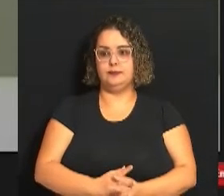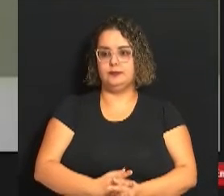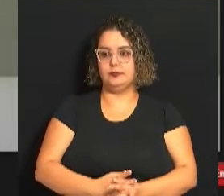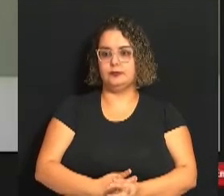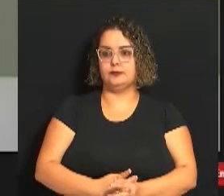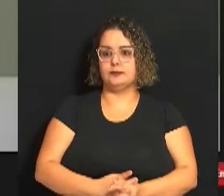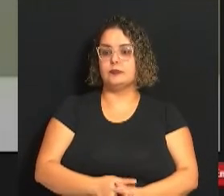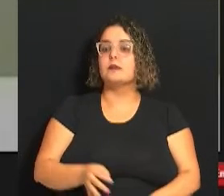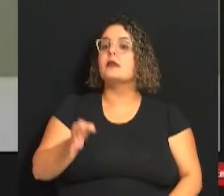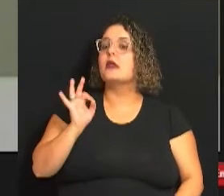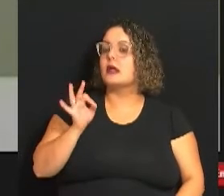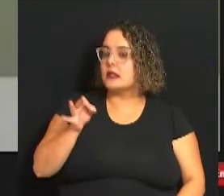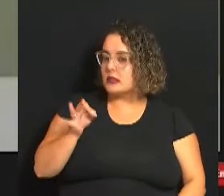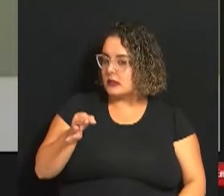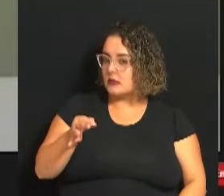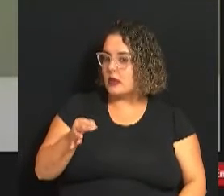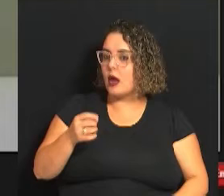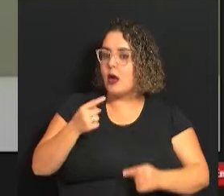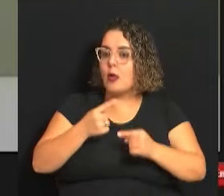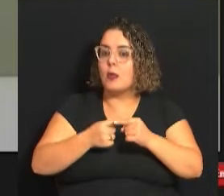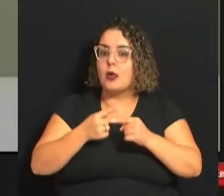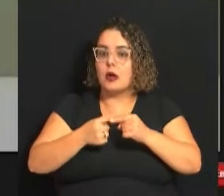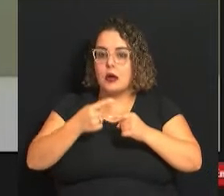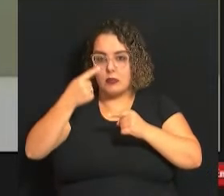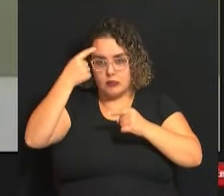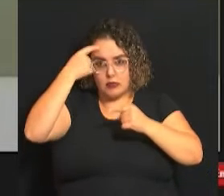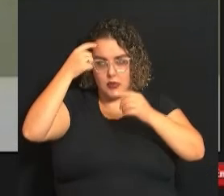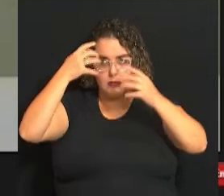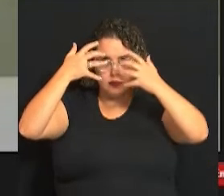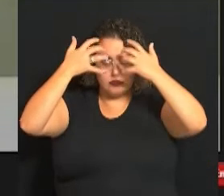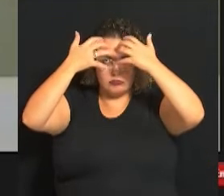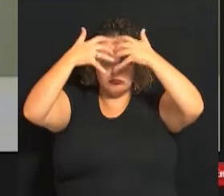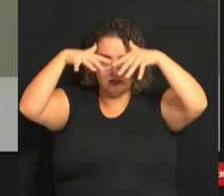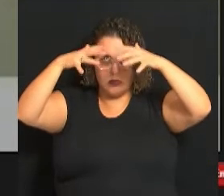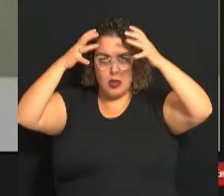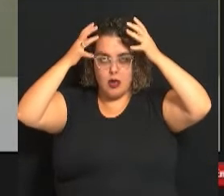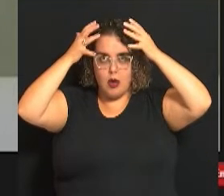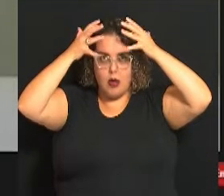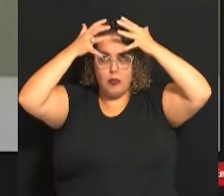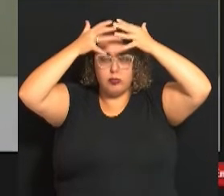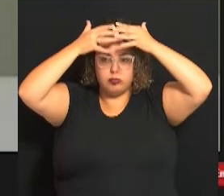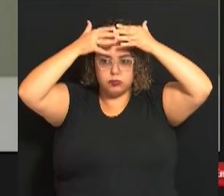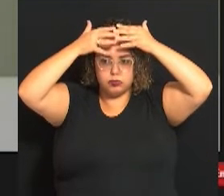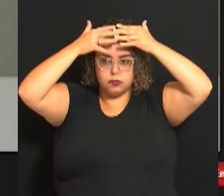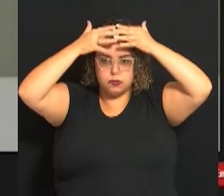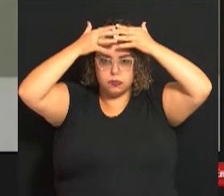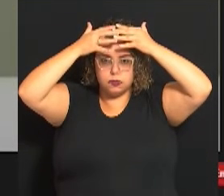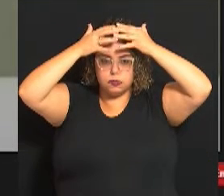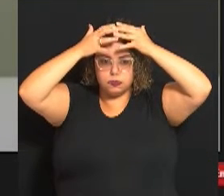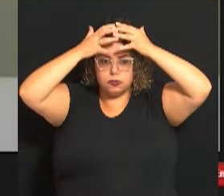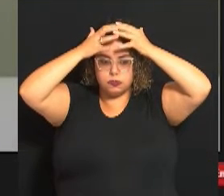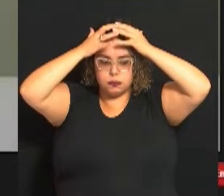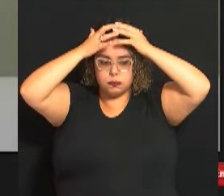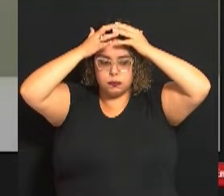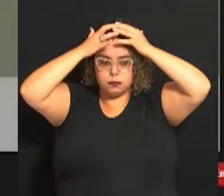exatamente porque o cérebro é uma caixa fechada. Se você tem mesmo algum tumor,